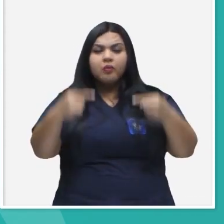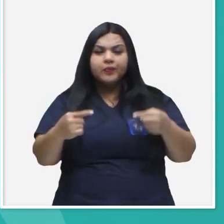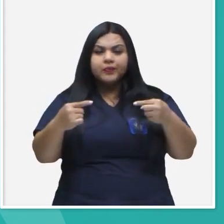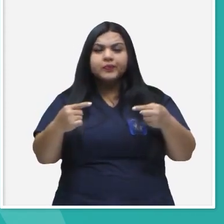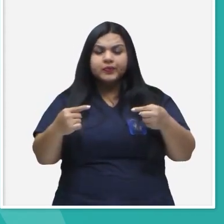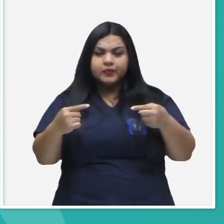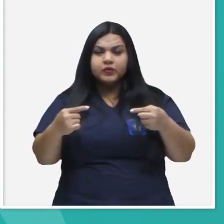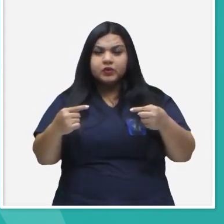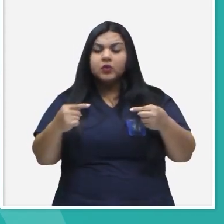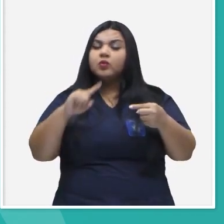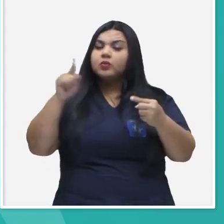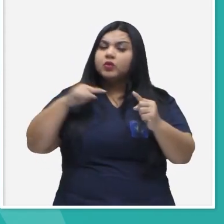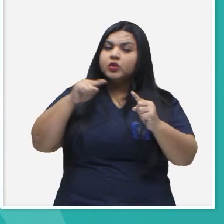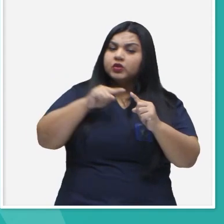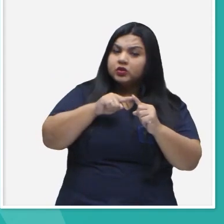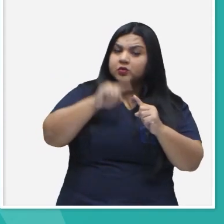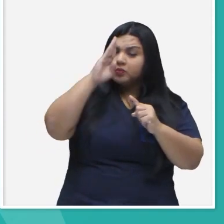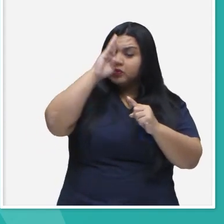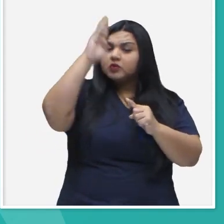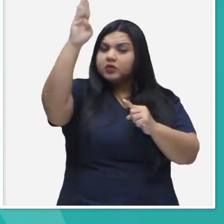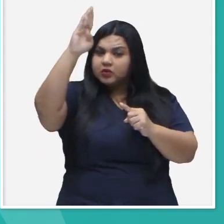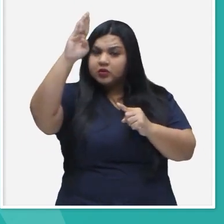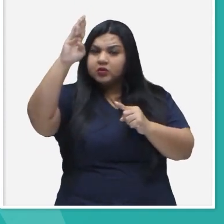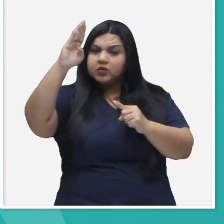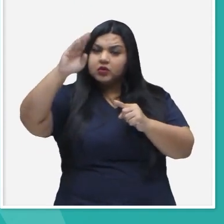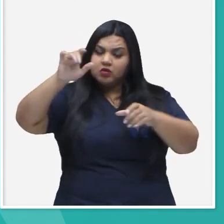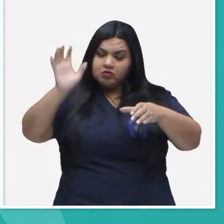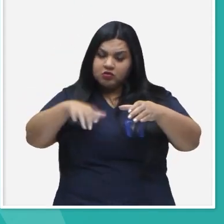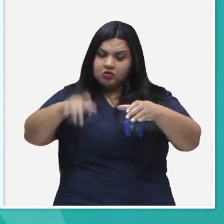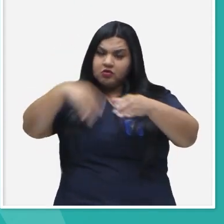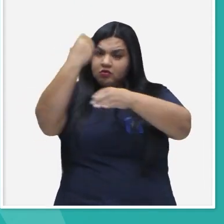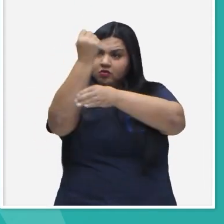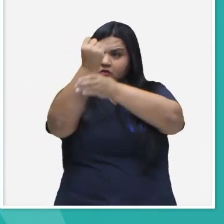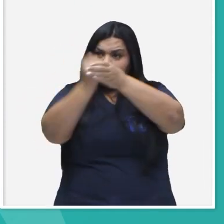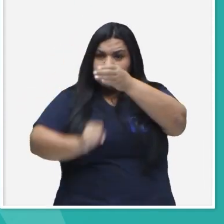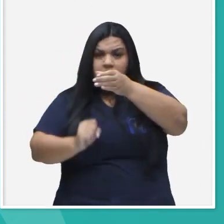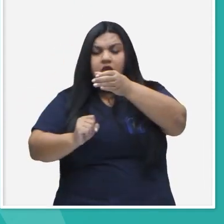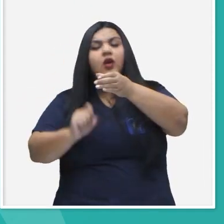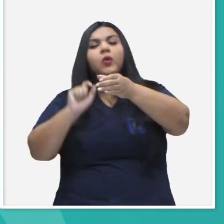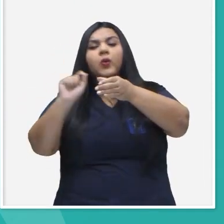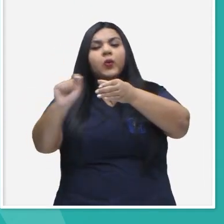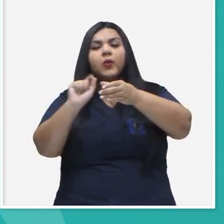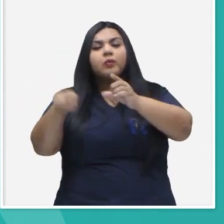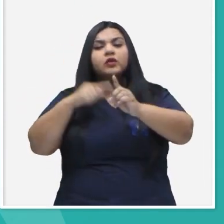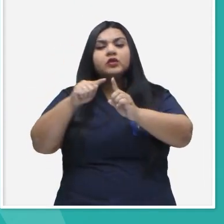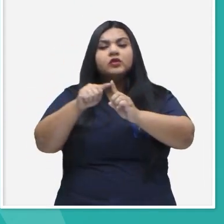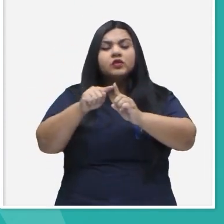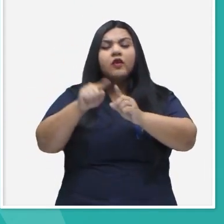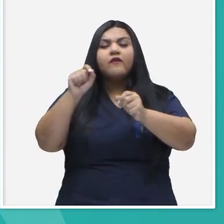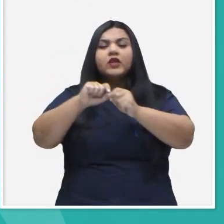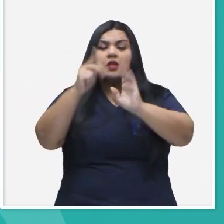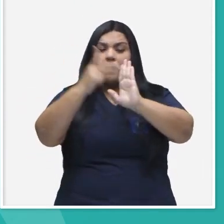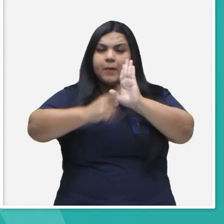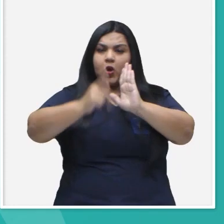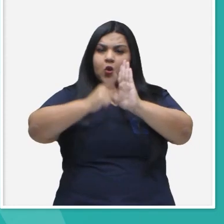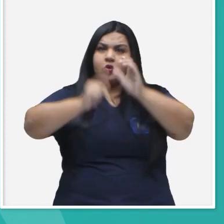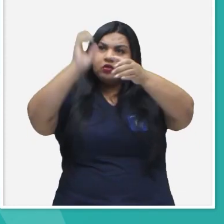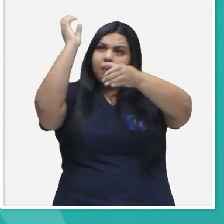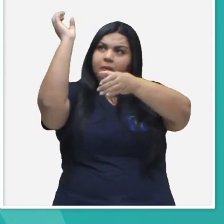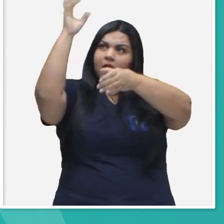si. O objetivo maior desse esporte é o quê? Fazer ponto na